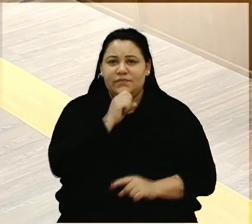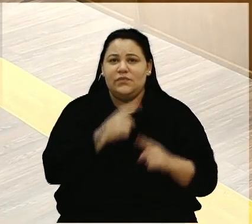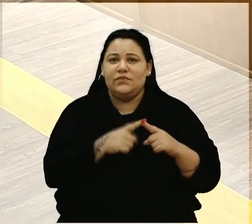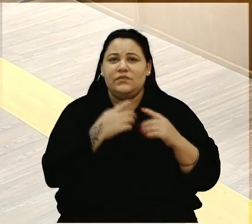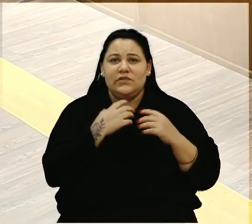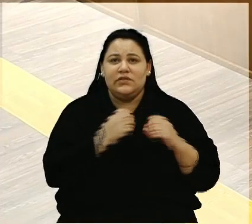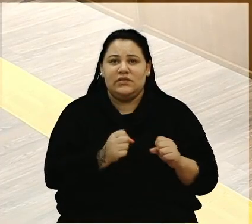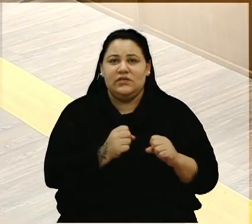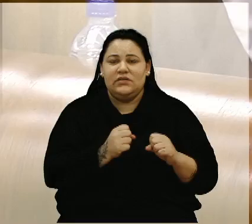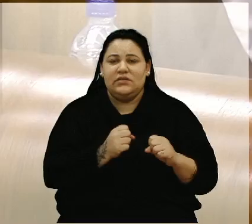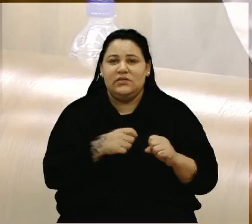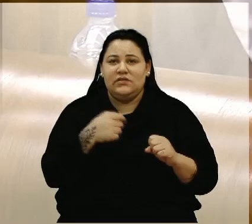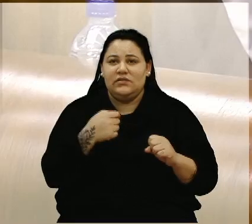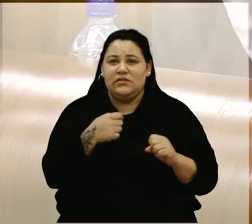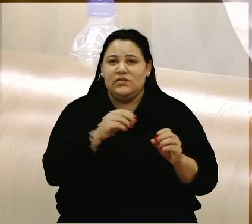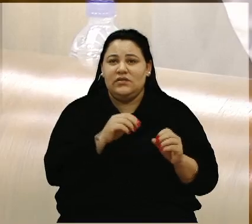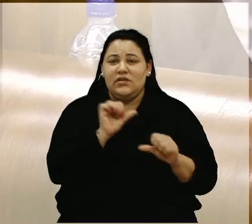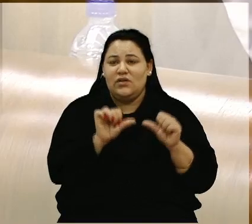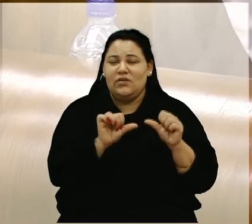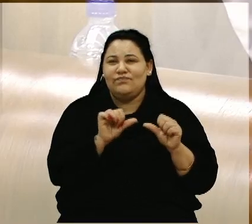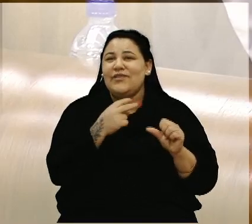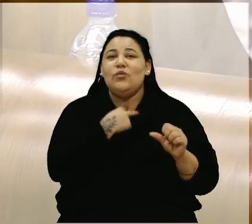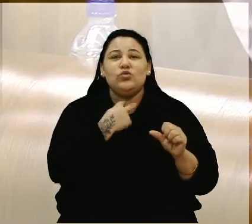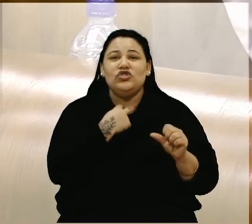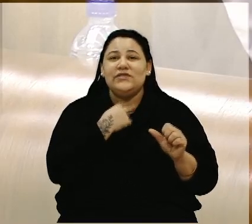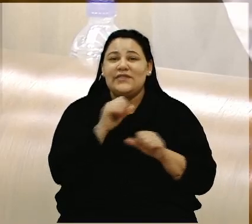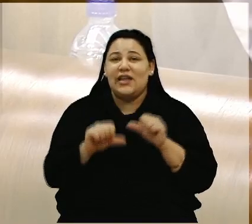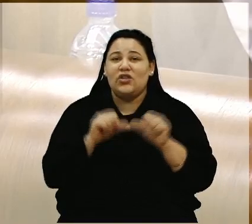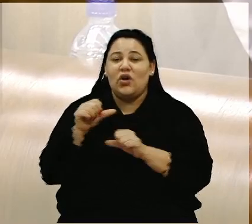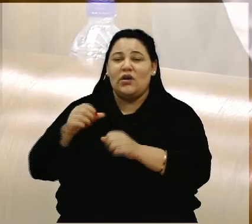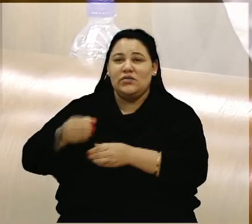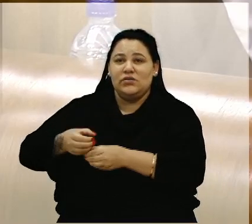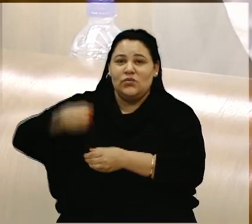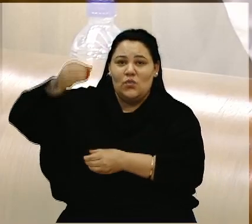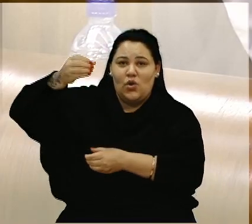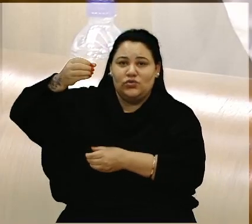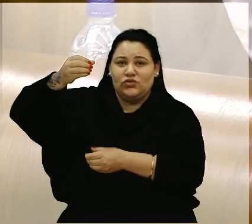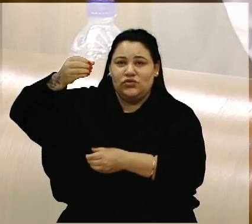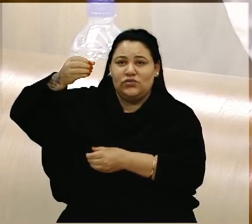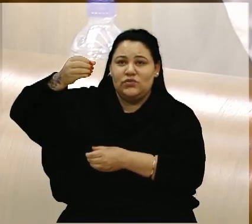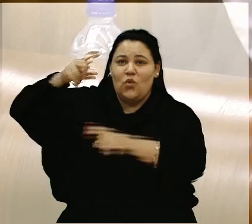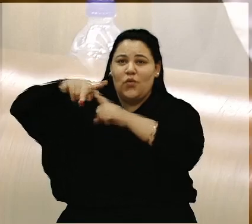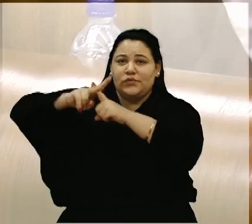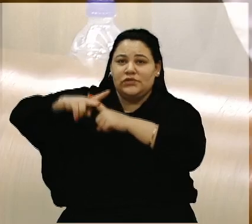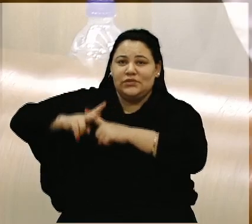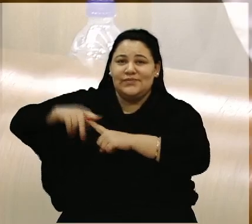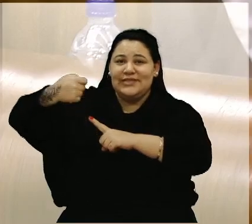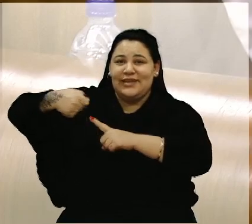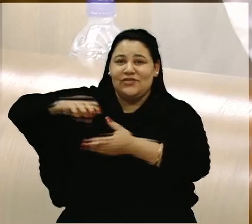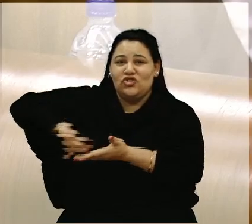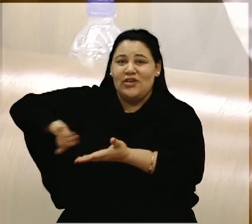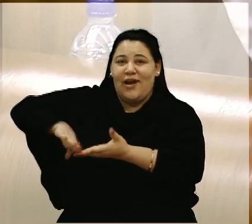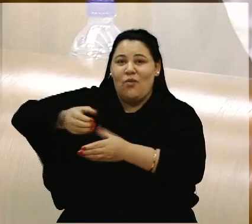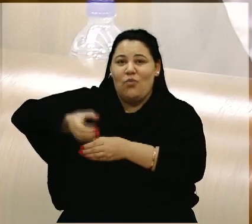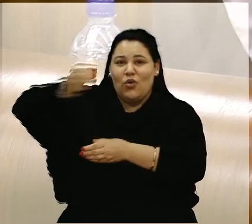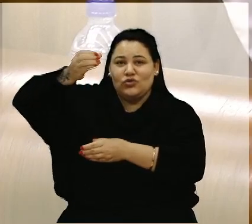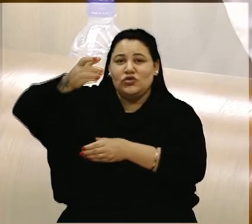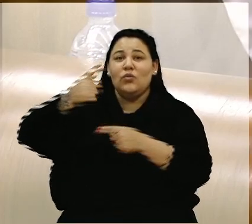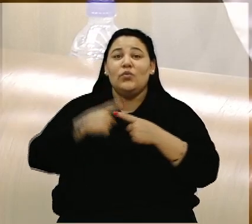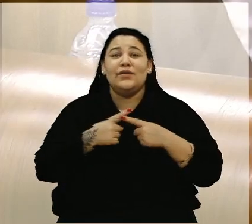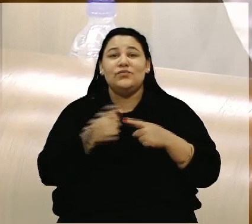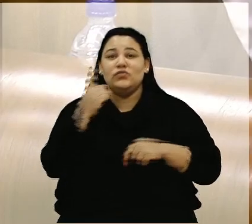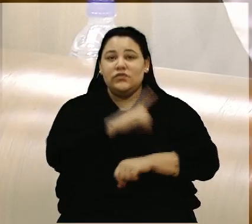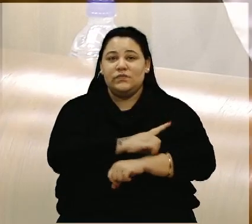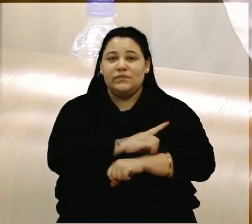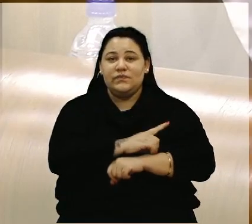o poste, não podia fazer o conserto da canalização sem mudar o poste. Até que um belo dia